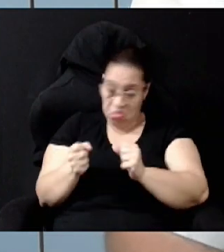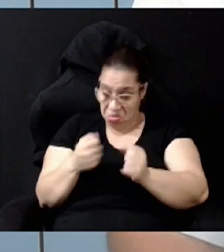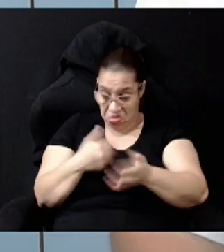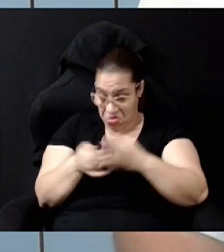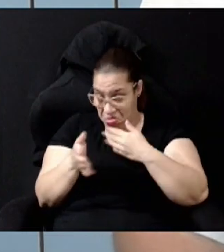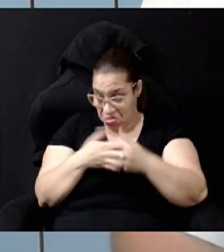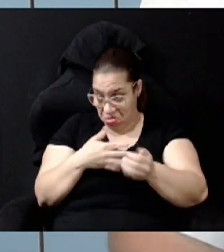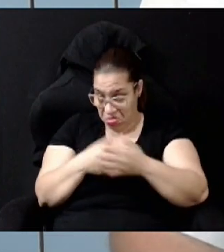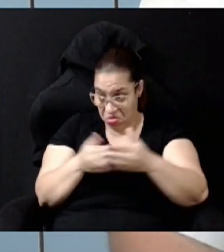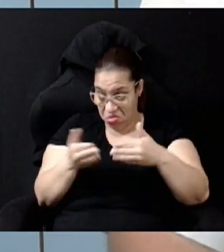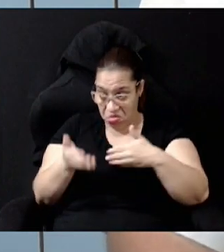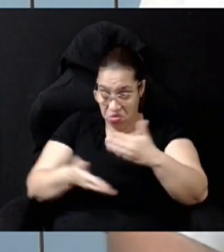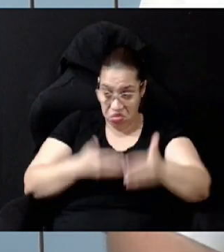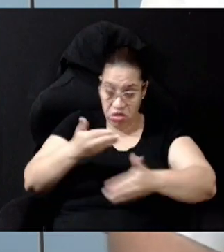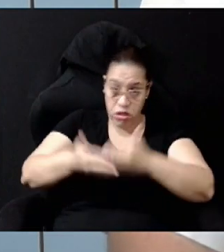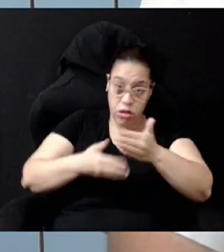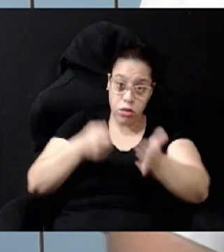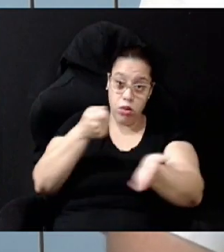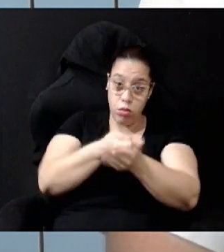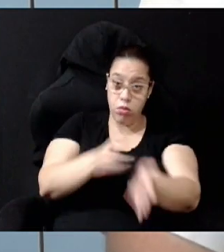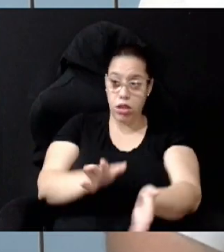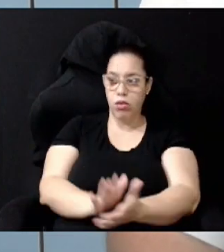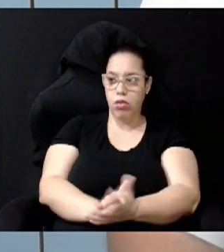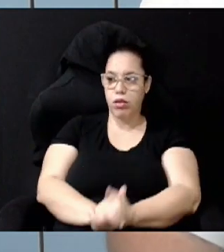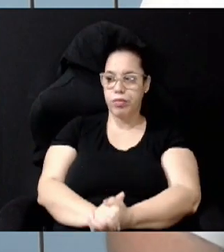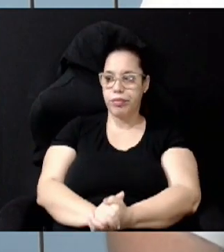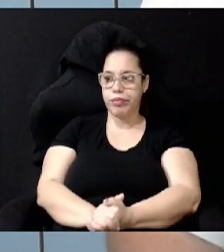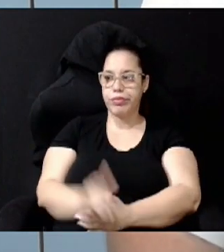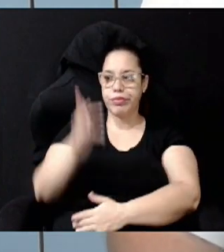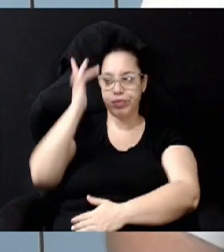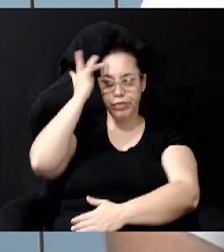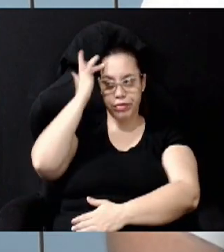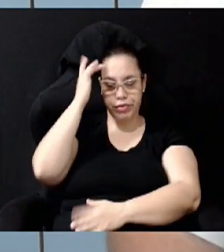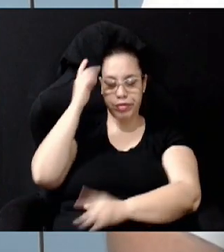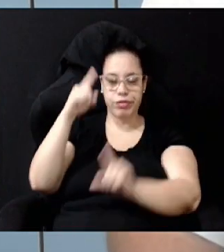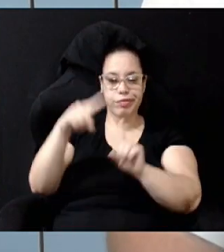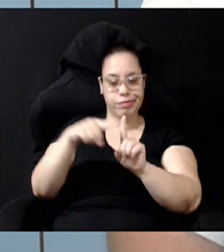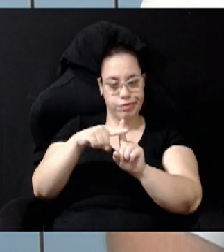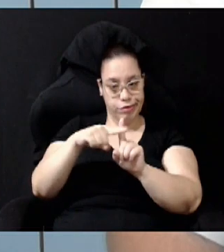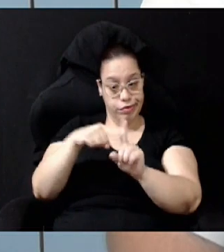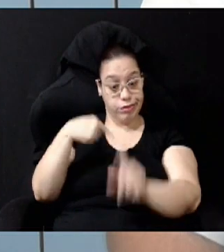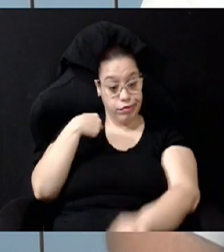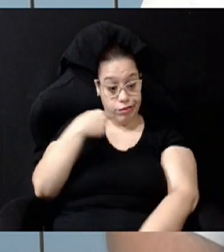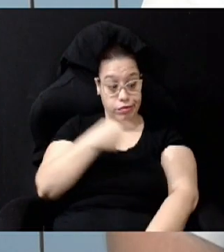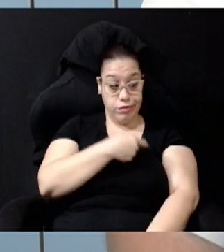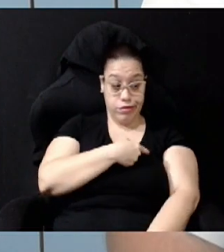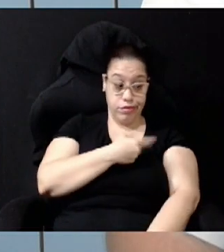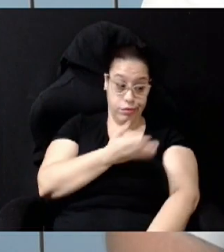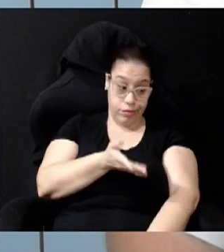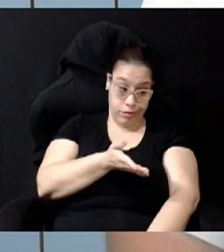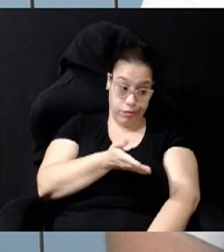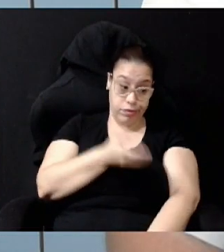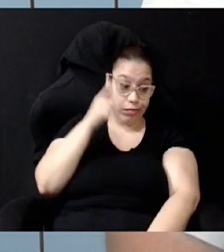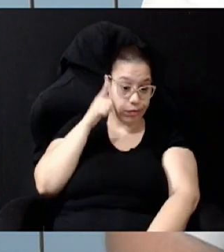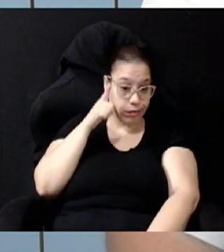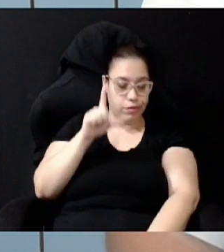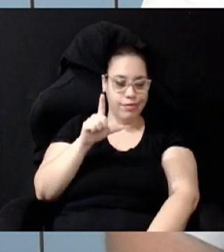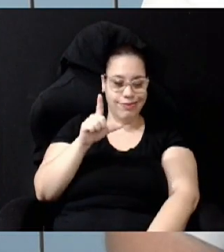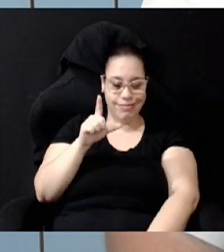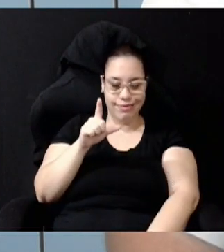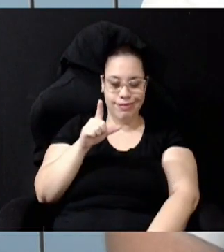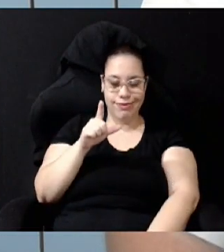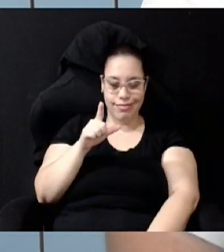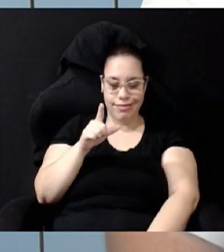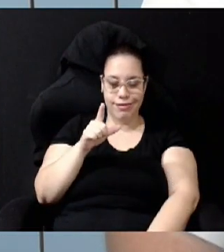participação mais efetiva. Então, acho muito positivo que nós tenhamos conseguido realizar